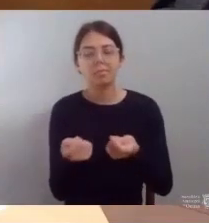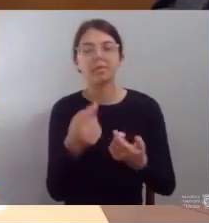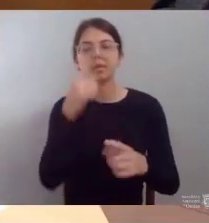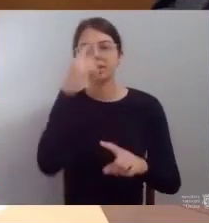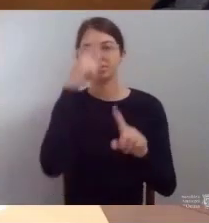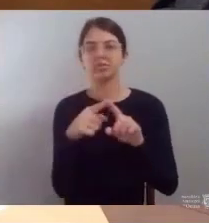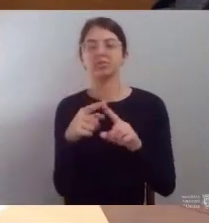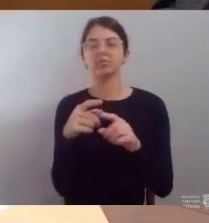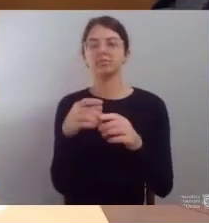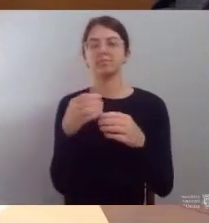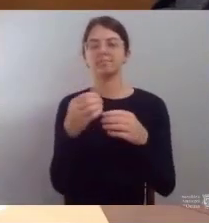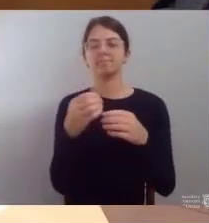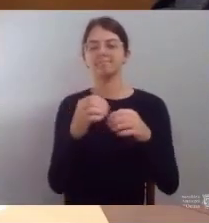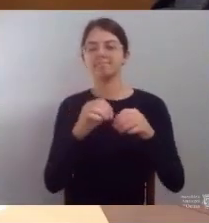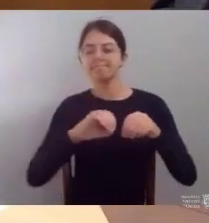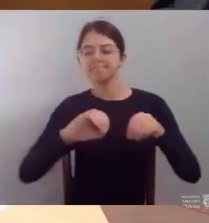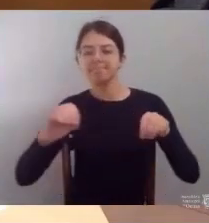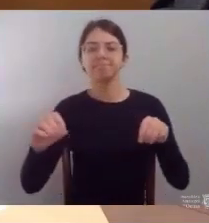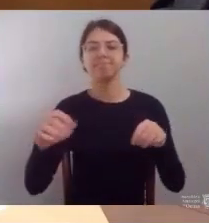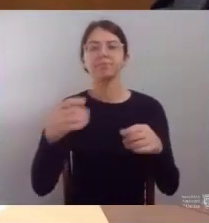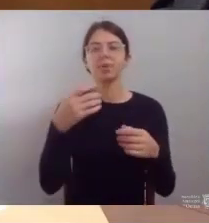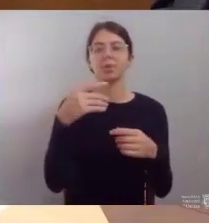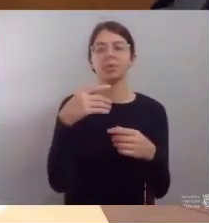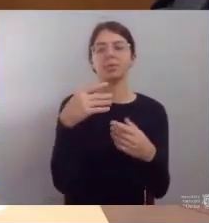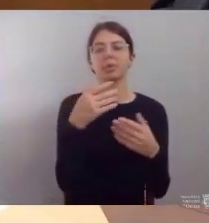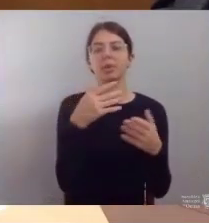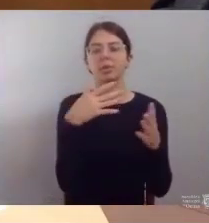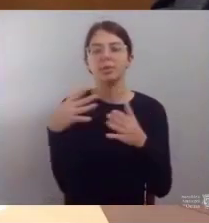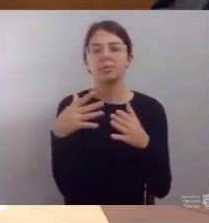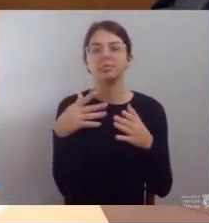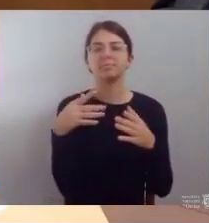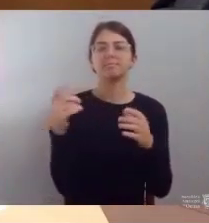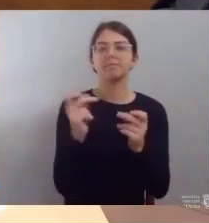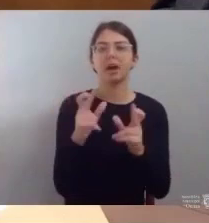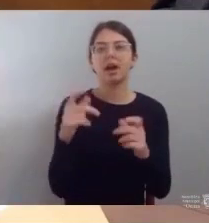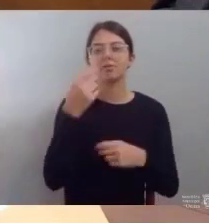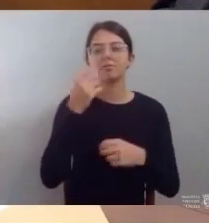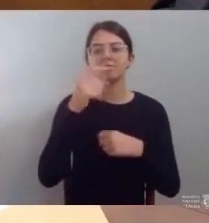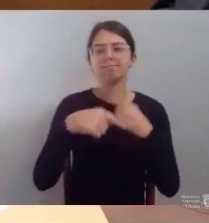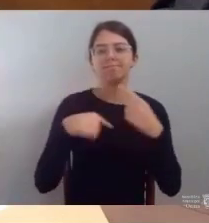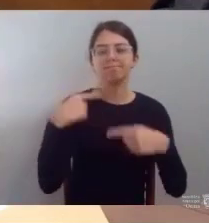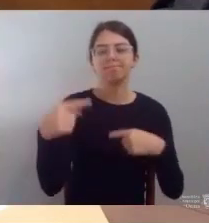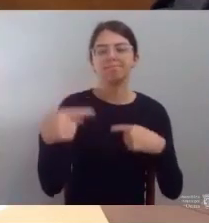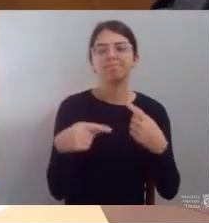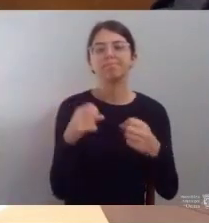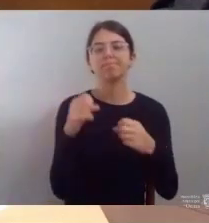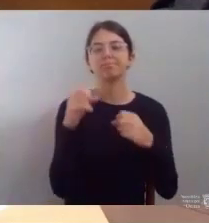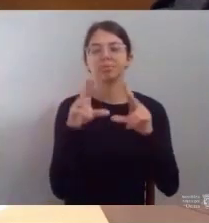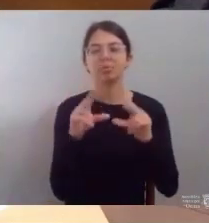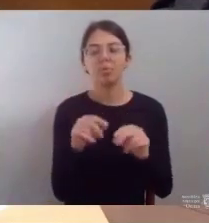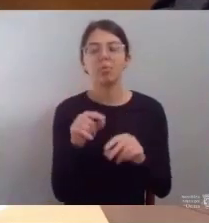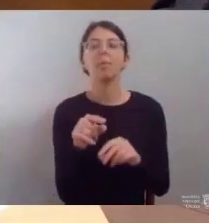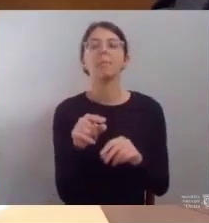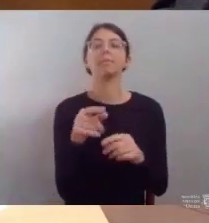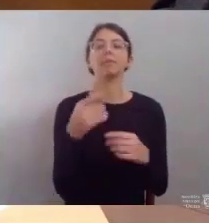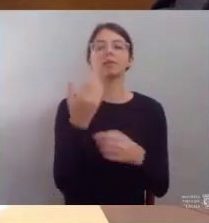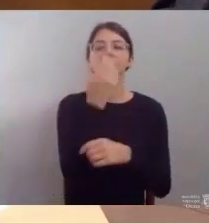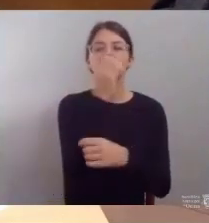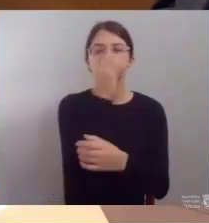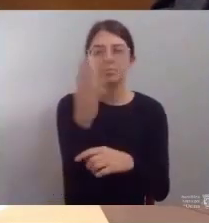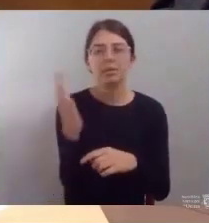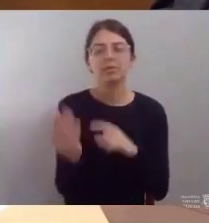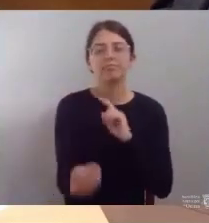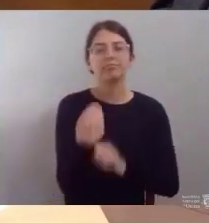ventilação, adaptação e substituição sistemática de espécies arbóreas que garantam menor quantidade de